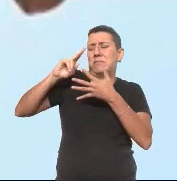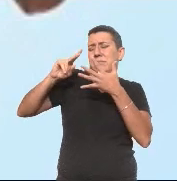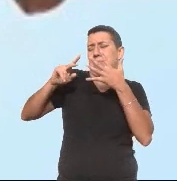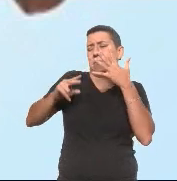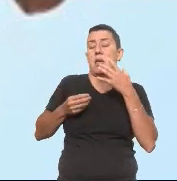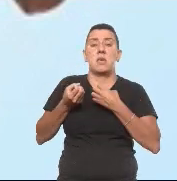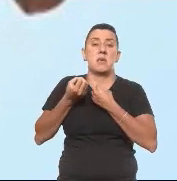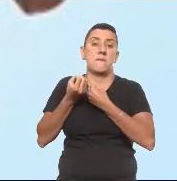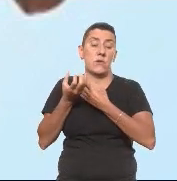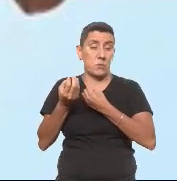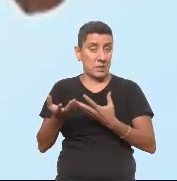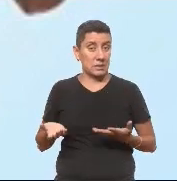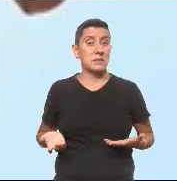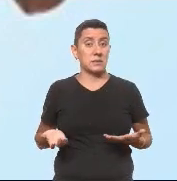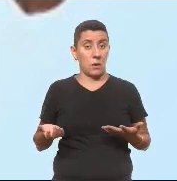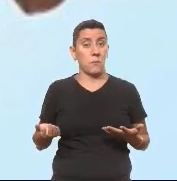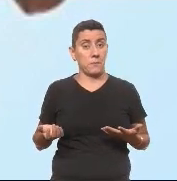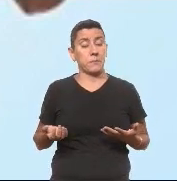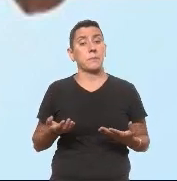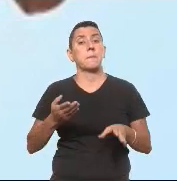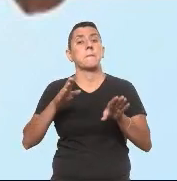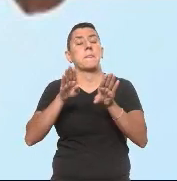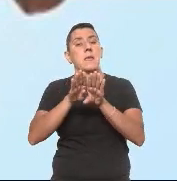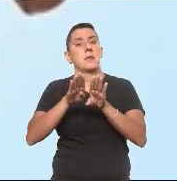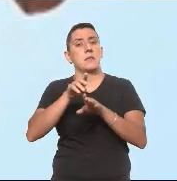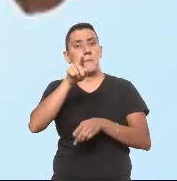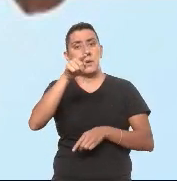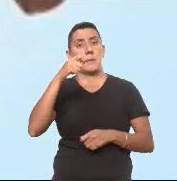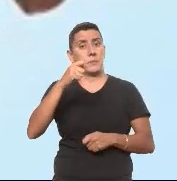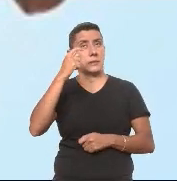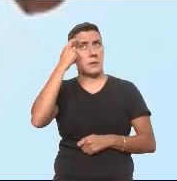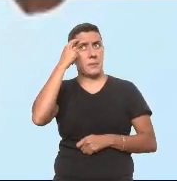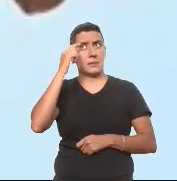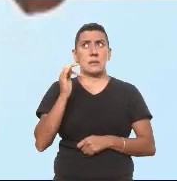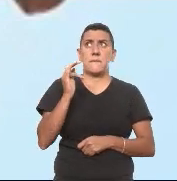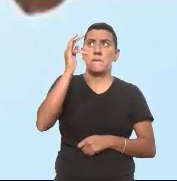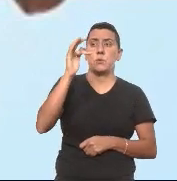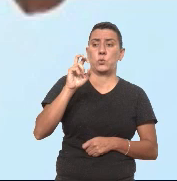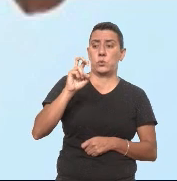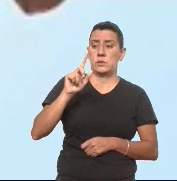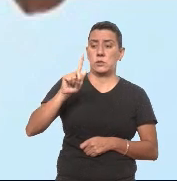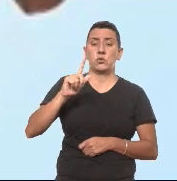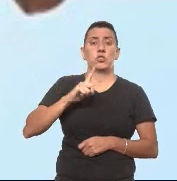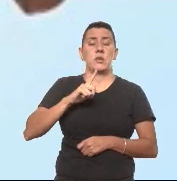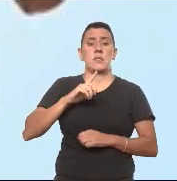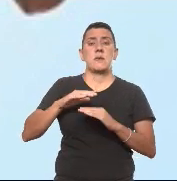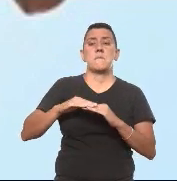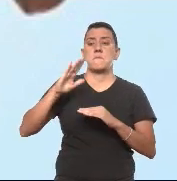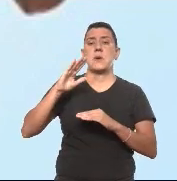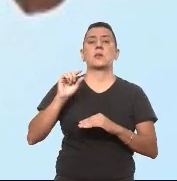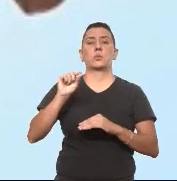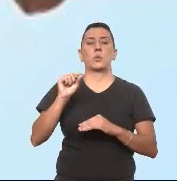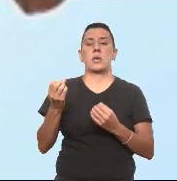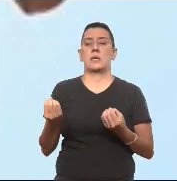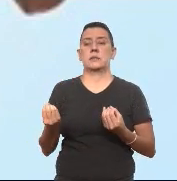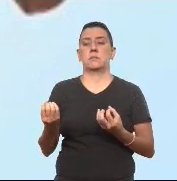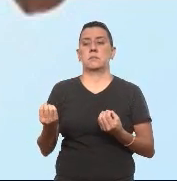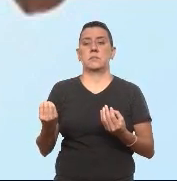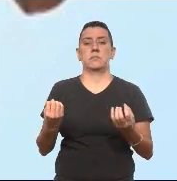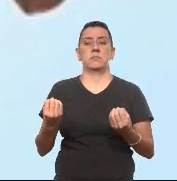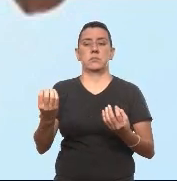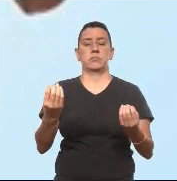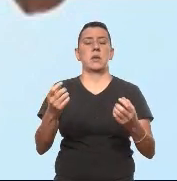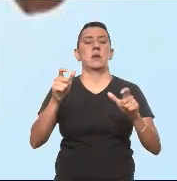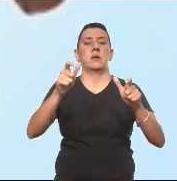e a gente não pode esquecer que cada vez mais no mundo dos 5g e tem muito mais sensores espalhados Então os